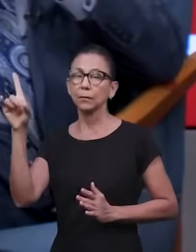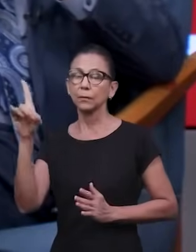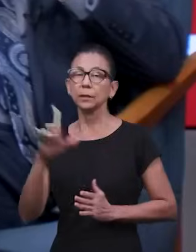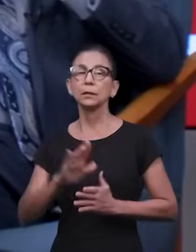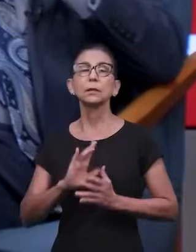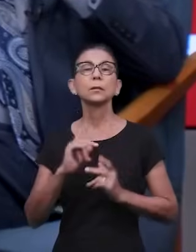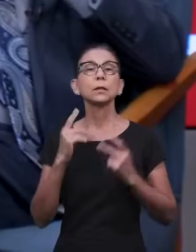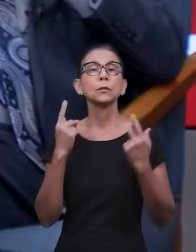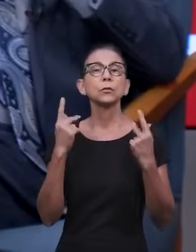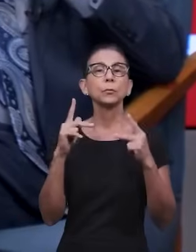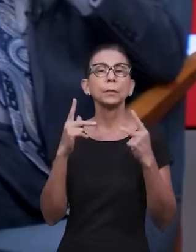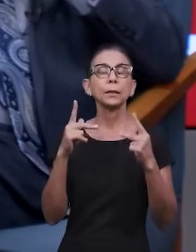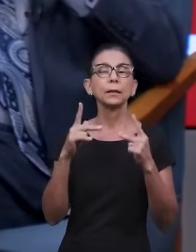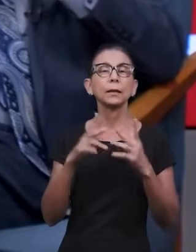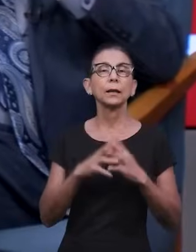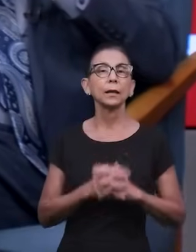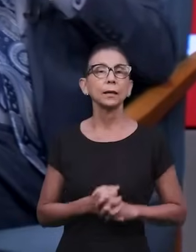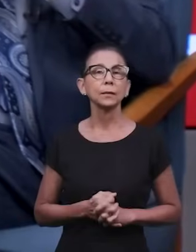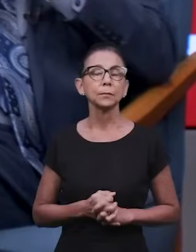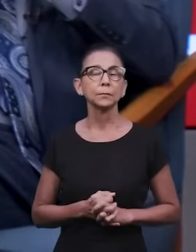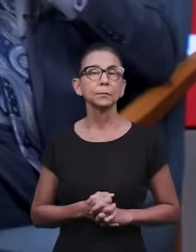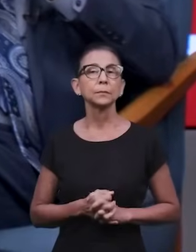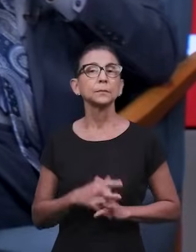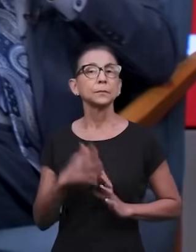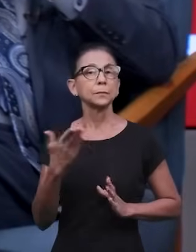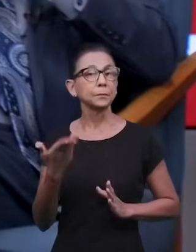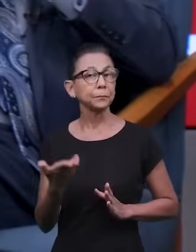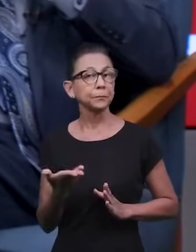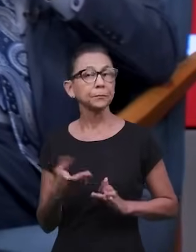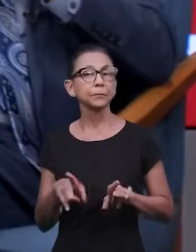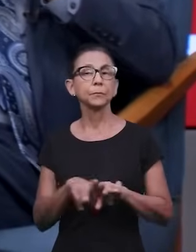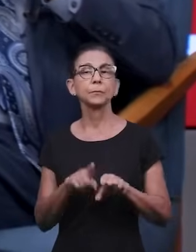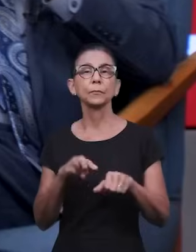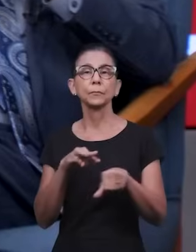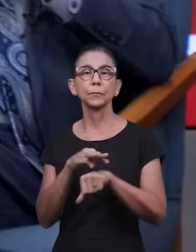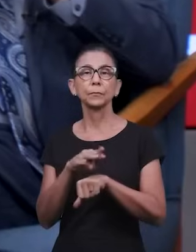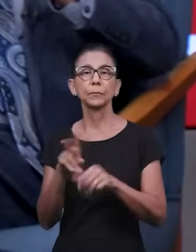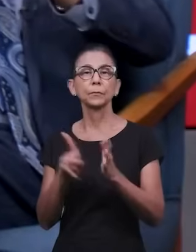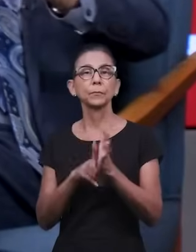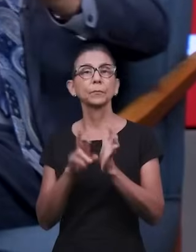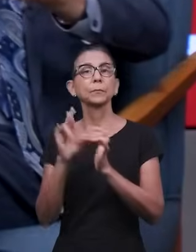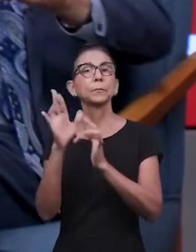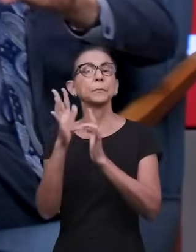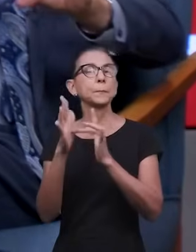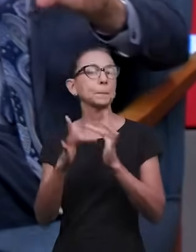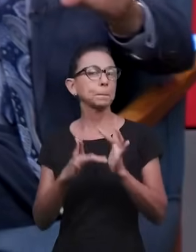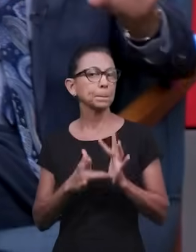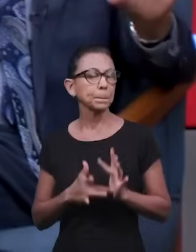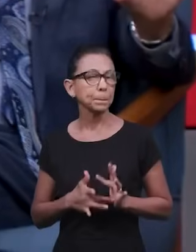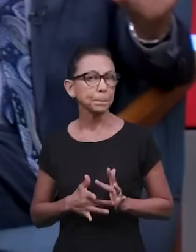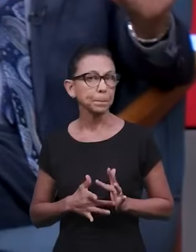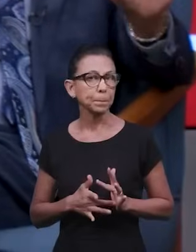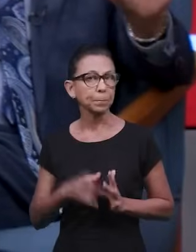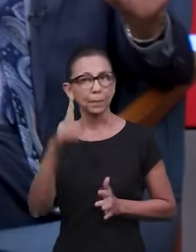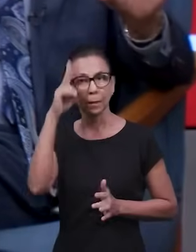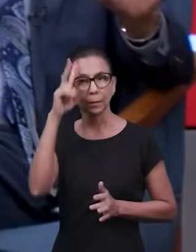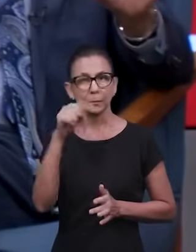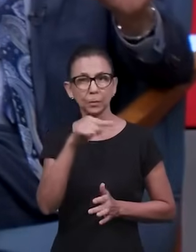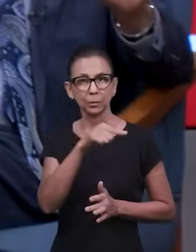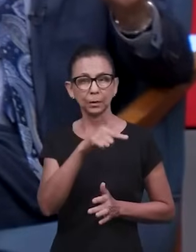da palavra é o ministério de Jesus por que que o ministério de Jesus Eles não têm ainda Novo